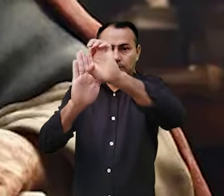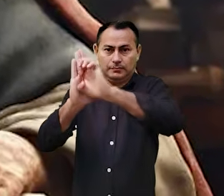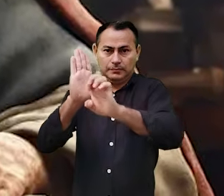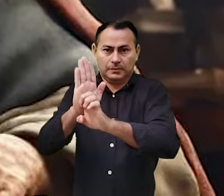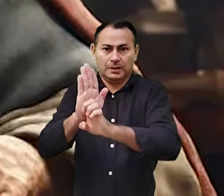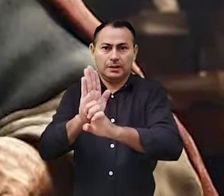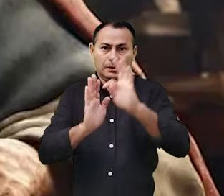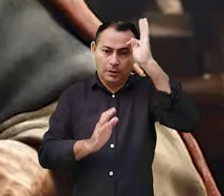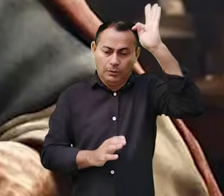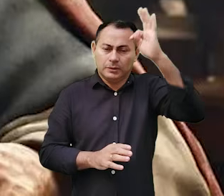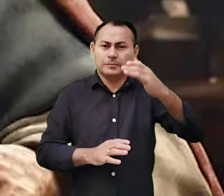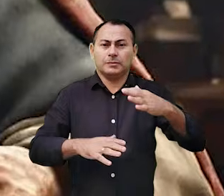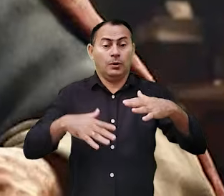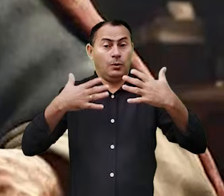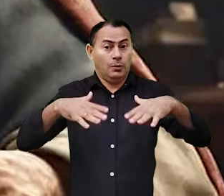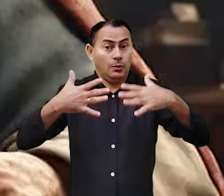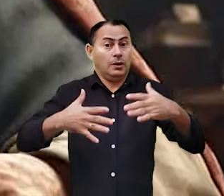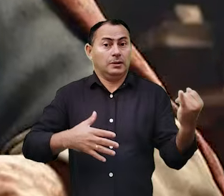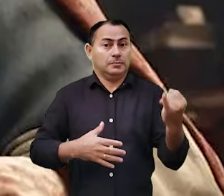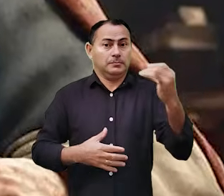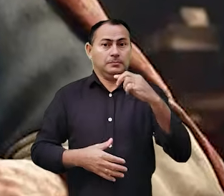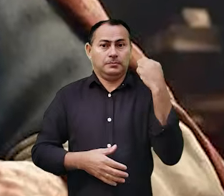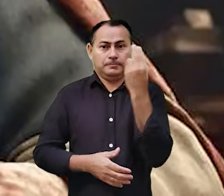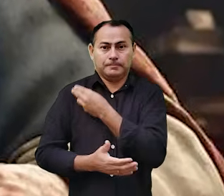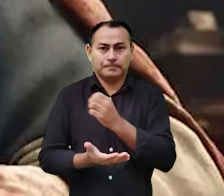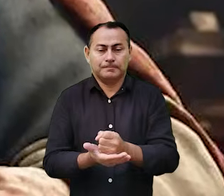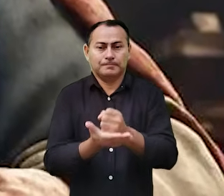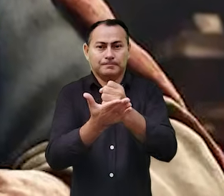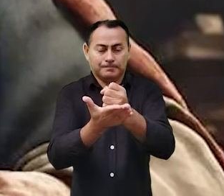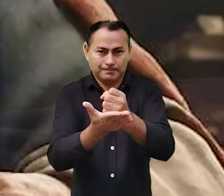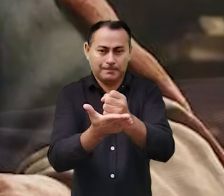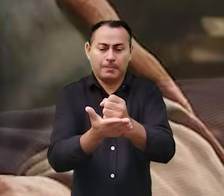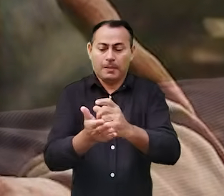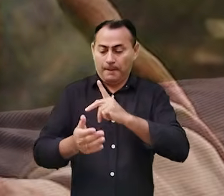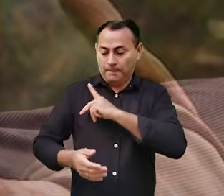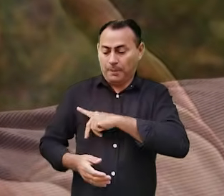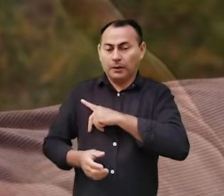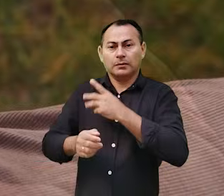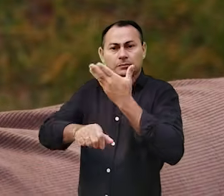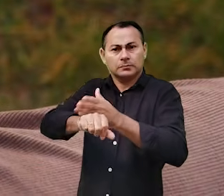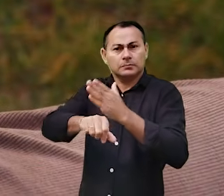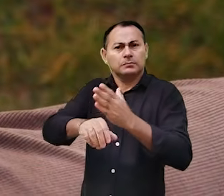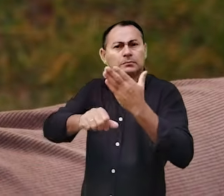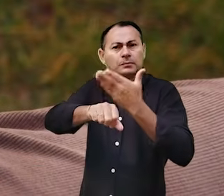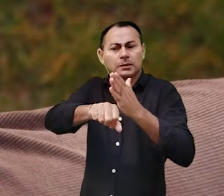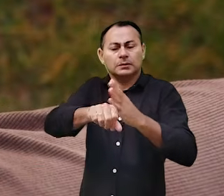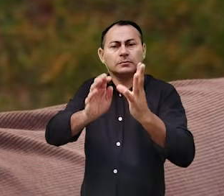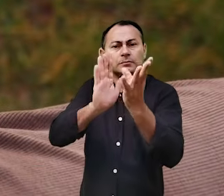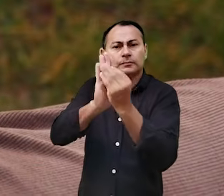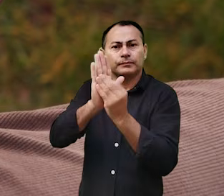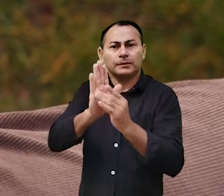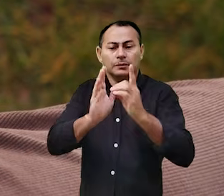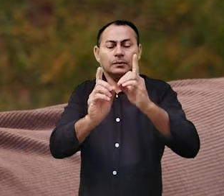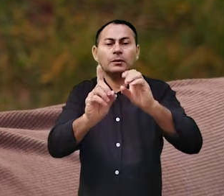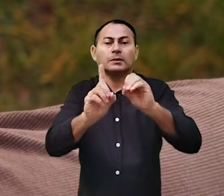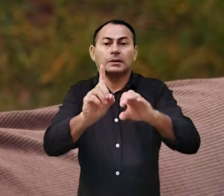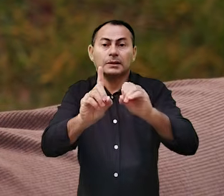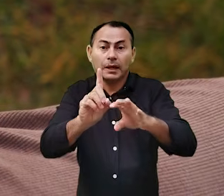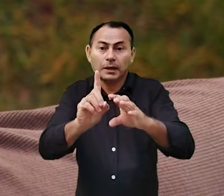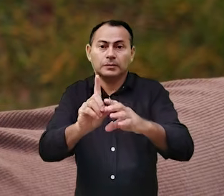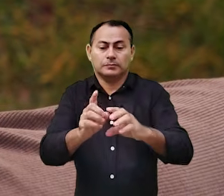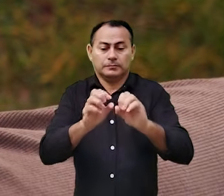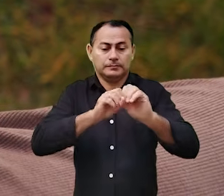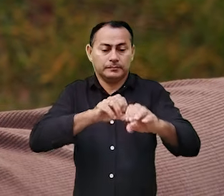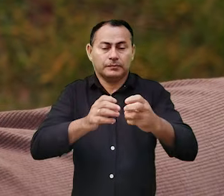estatuto teológico de extrema importância para a nossa salvação. Paulo faz uma aplicação muito prática do conteúdo doutrinário